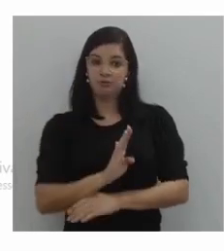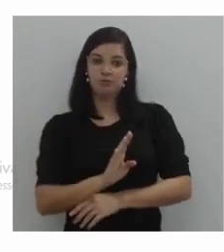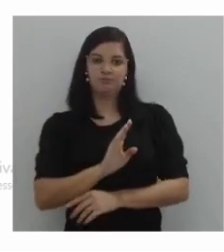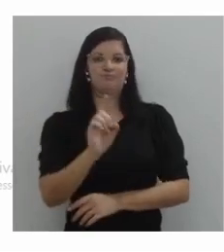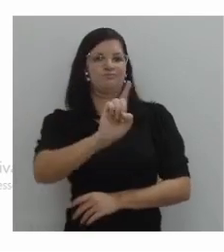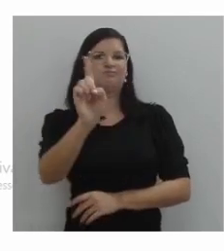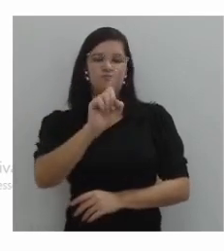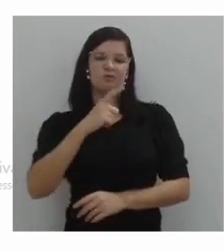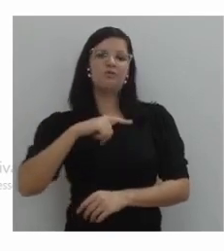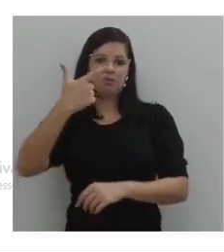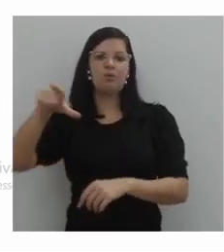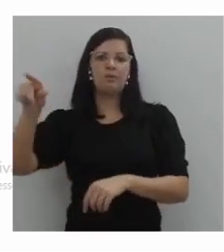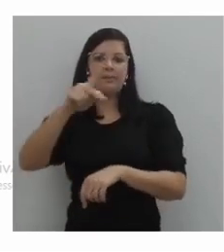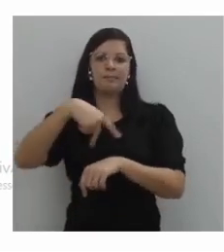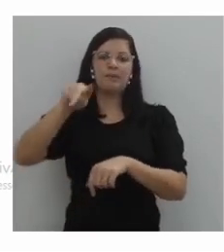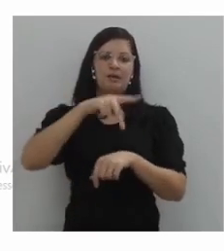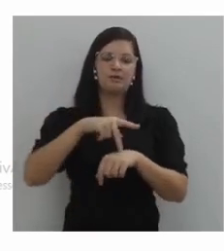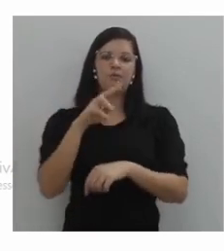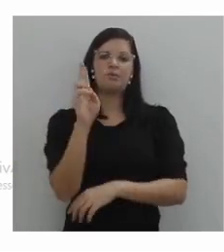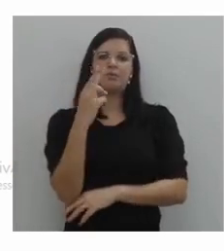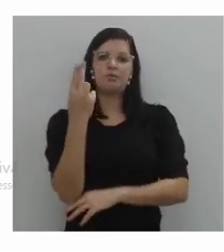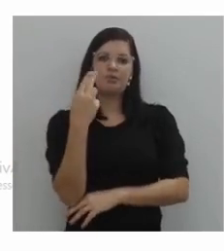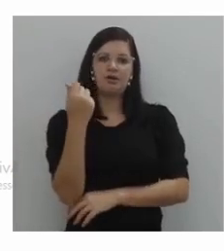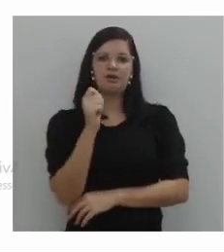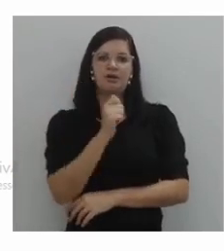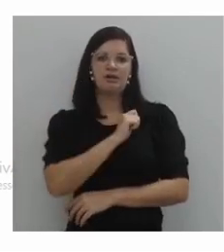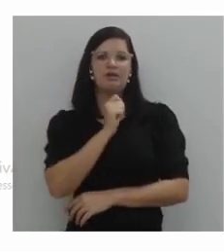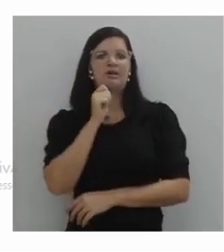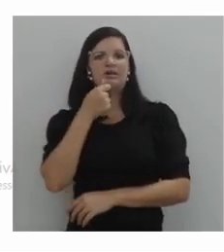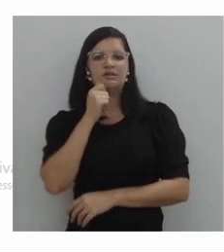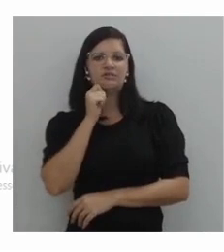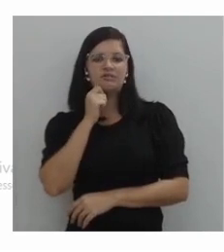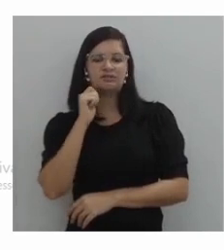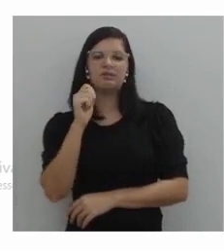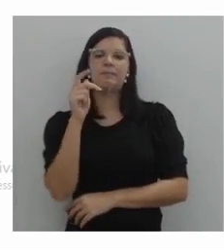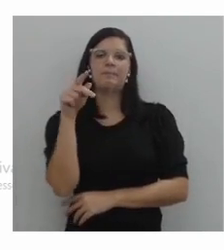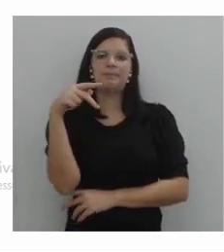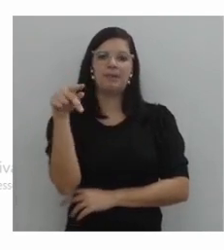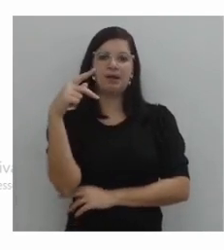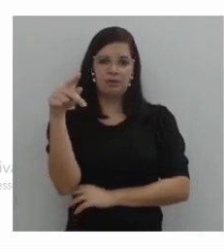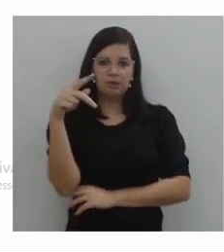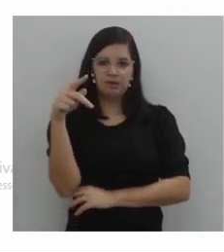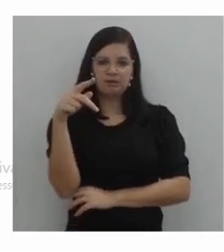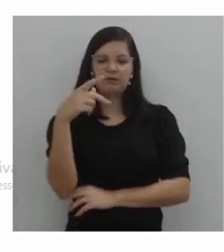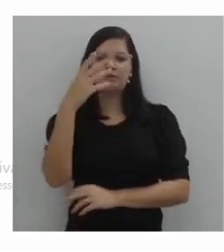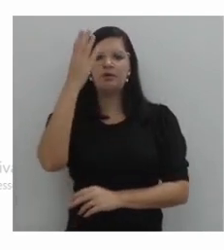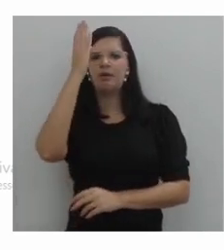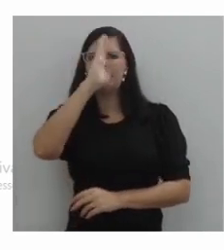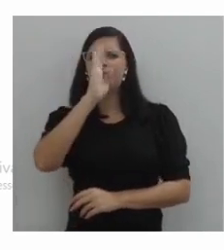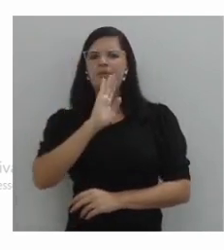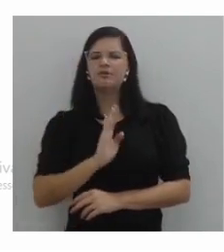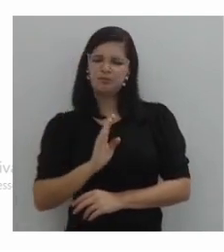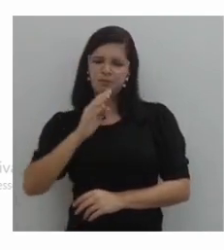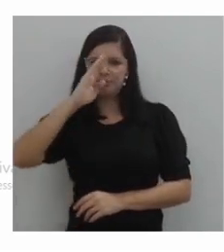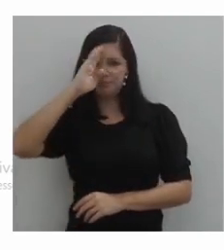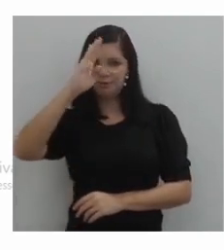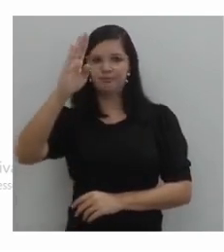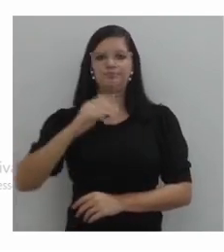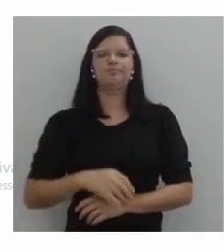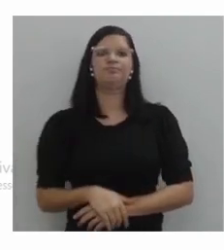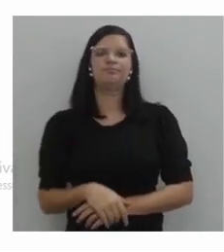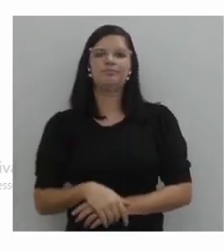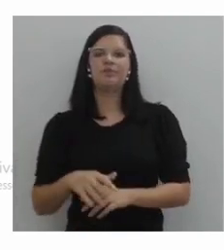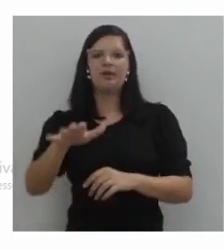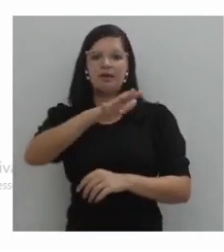brasileiro, ele também está em outros territórios como Uruguai, Argentina, Paraguai, tá? Mas o Brasil é a principal área, tá,